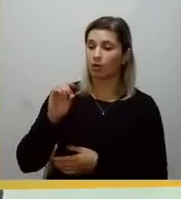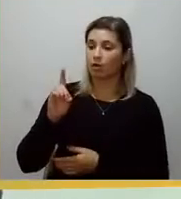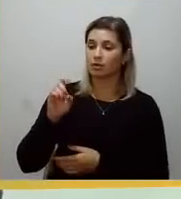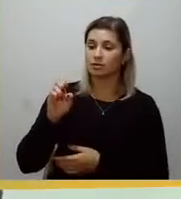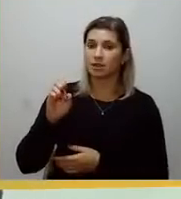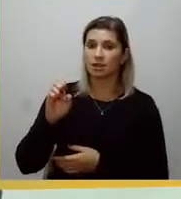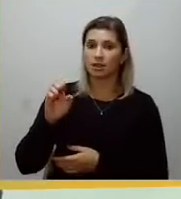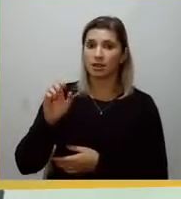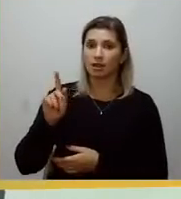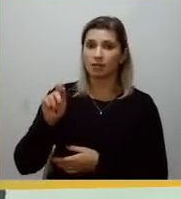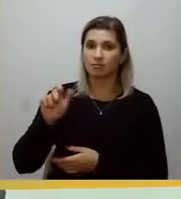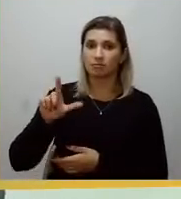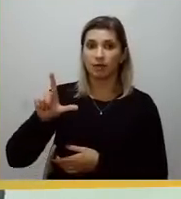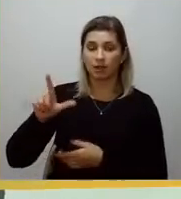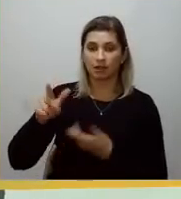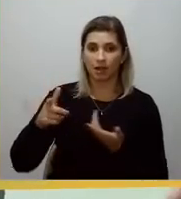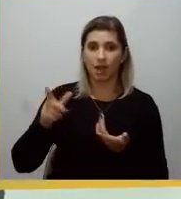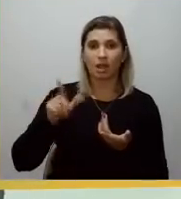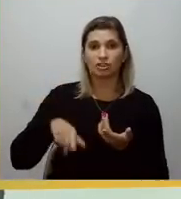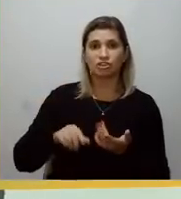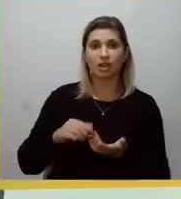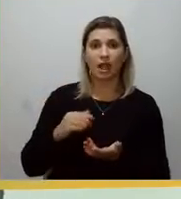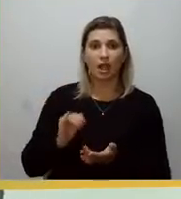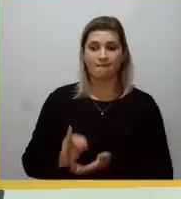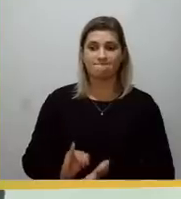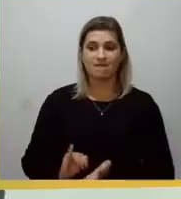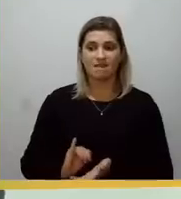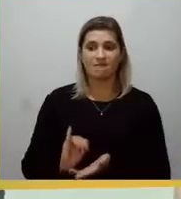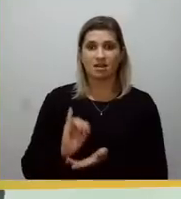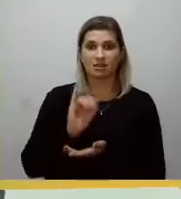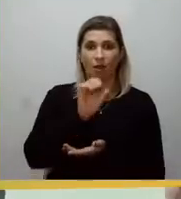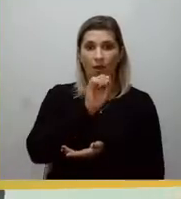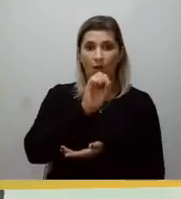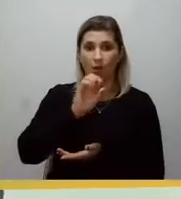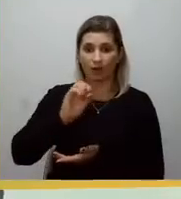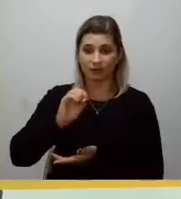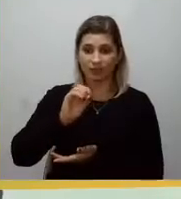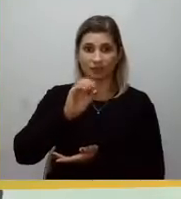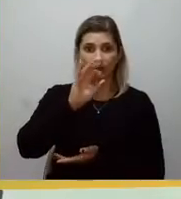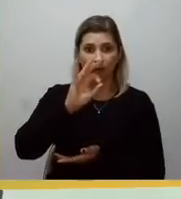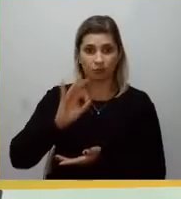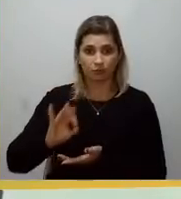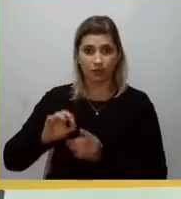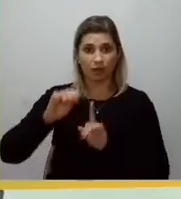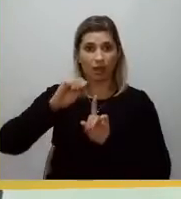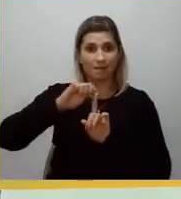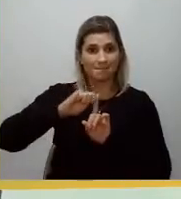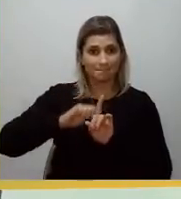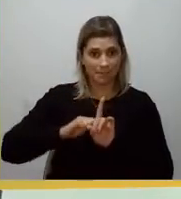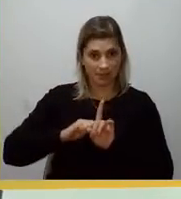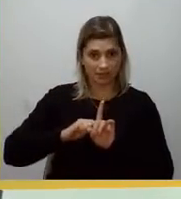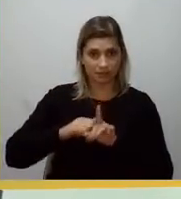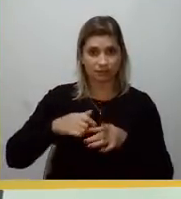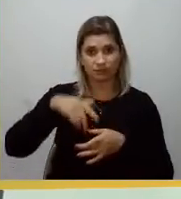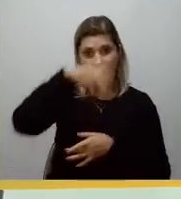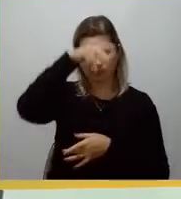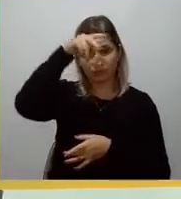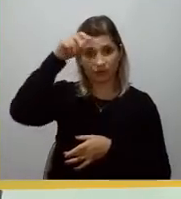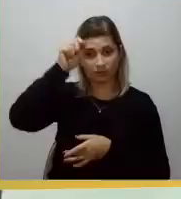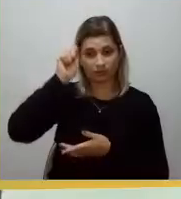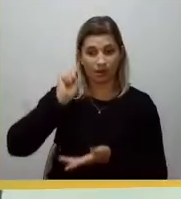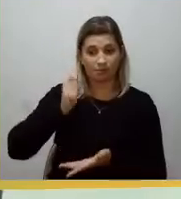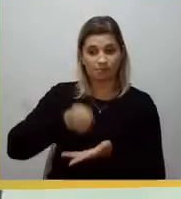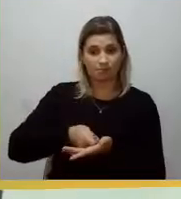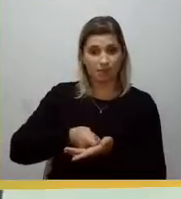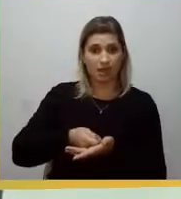era 80% ao mês. Ela foi criada no governo do Paulo Duarte. A prefeitura não podia aplicar o dinheiro do caixa, né,